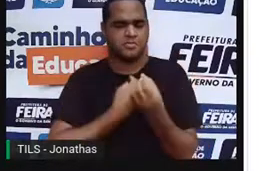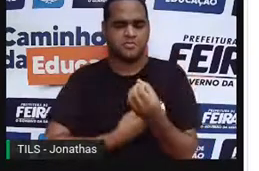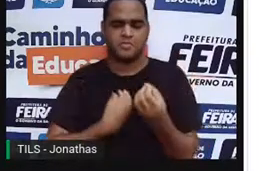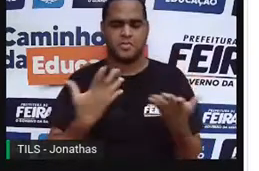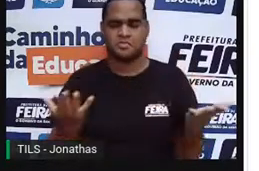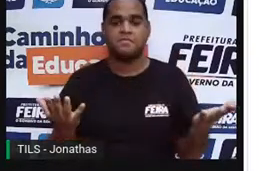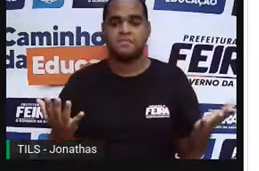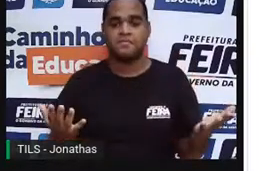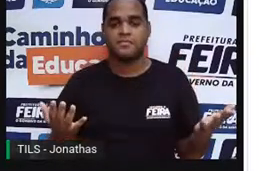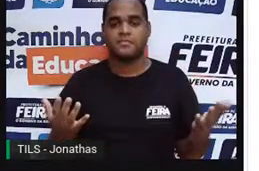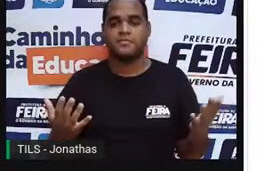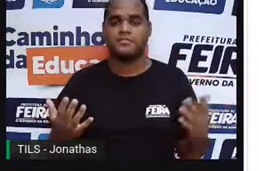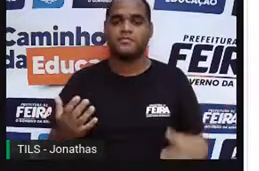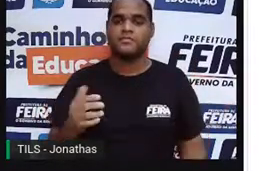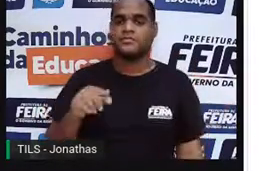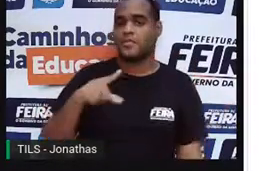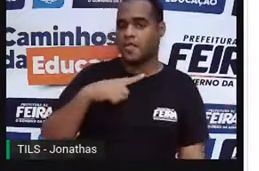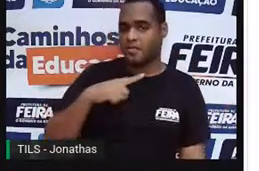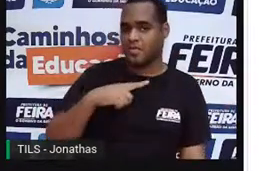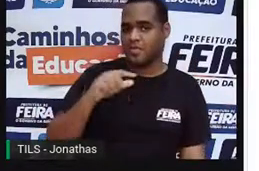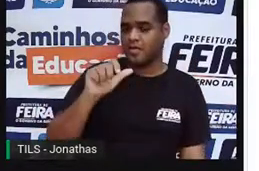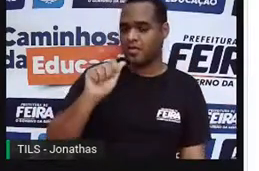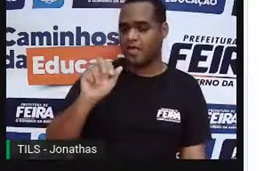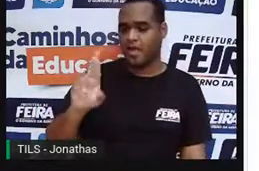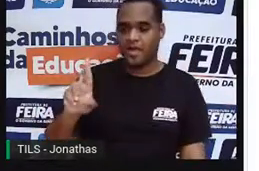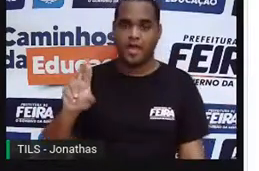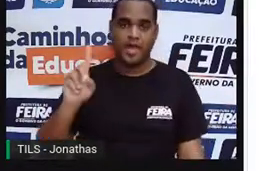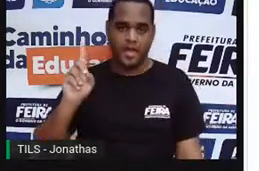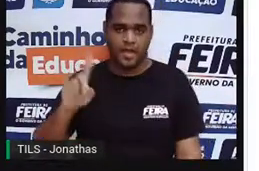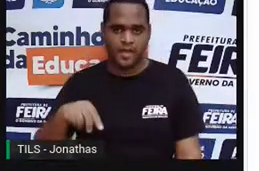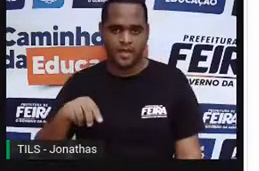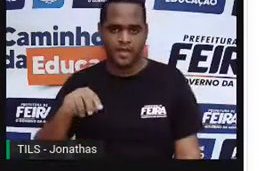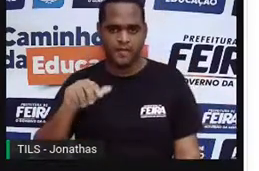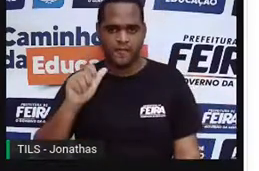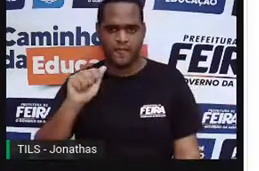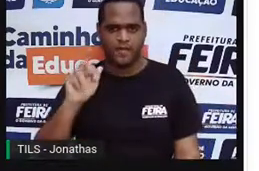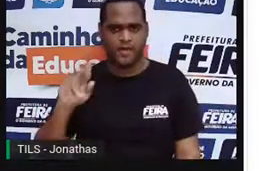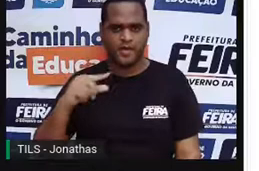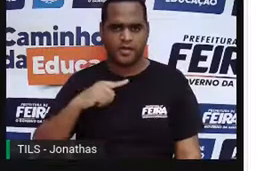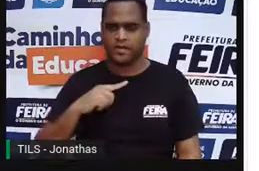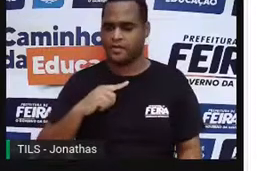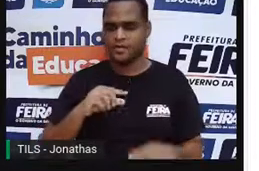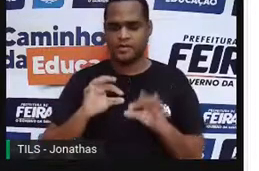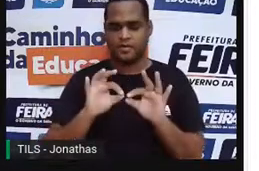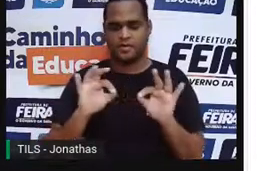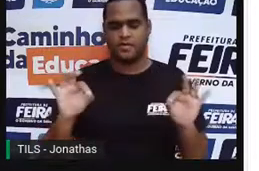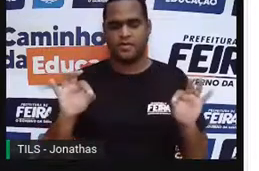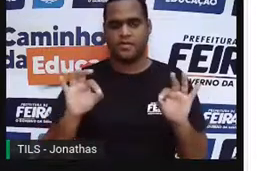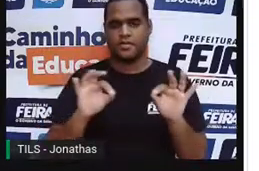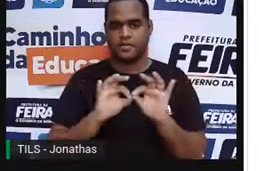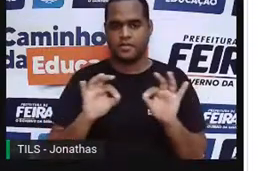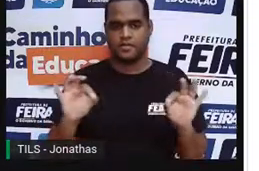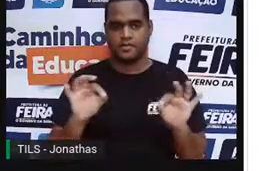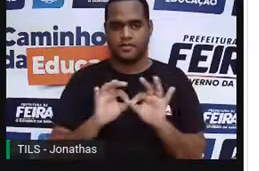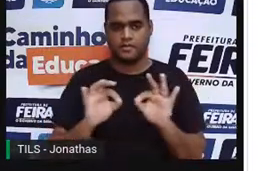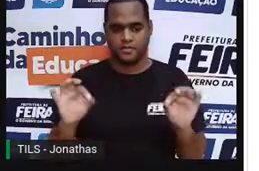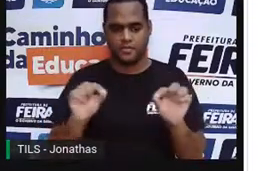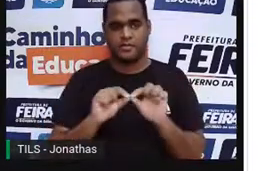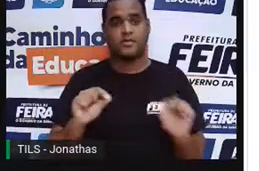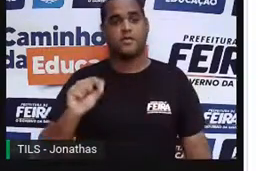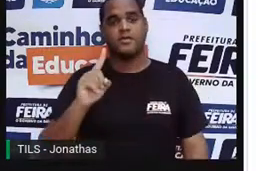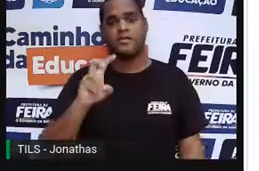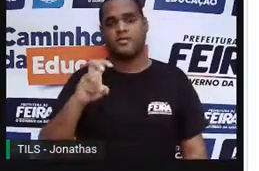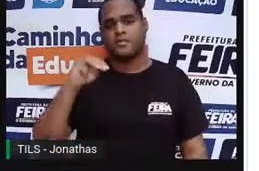qualquer é só pegar a medida do comprimento quanto é que mede o comprimento aqui mede 15